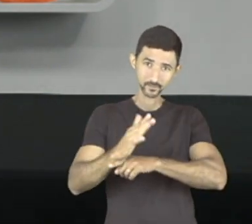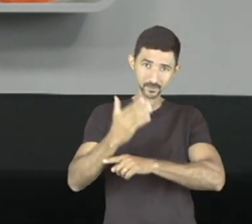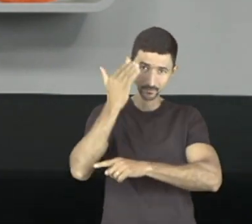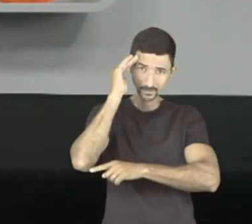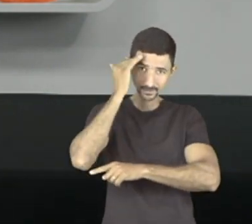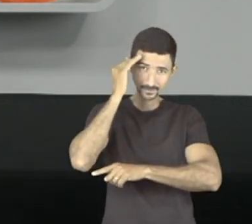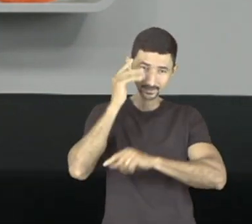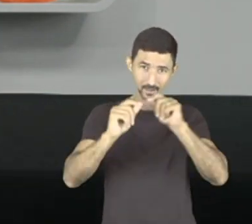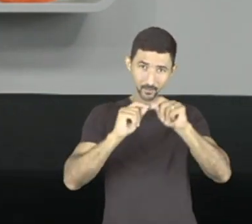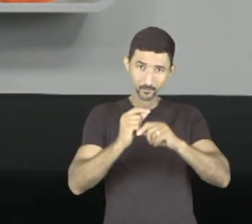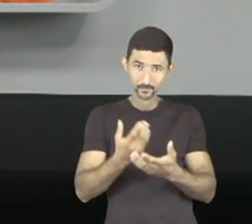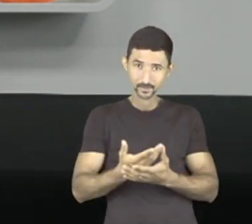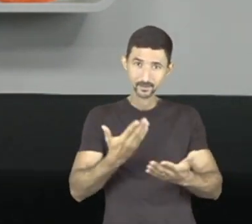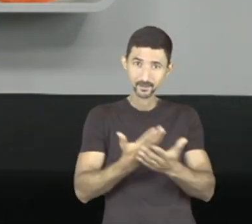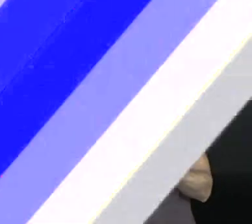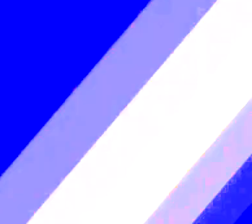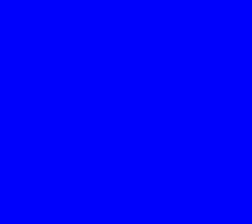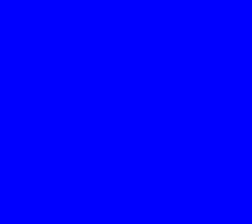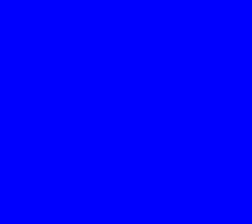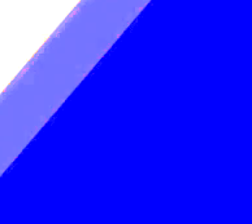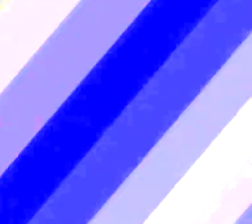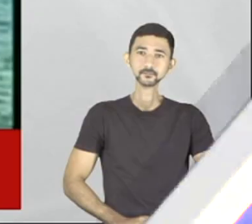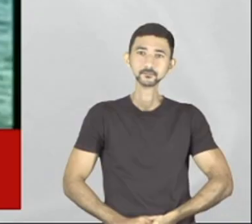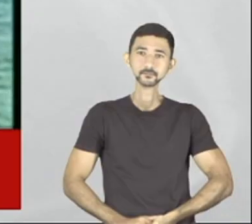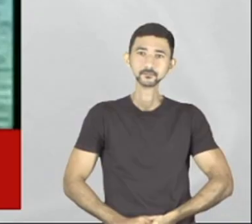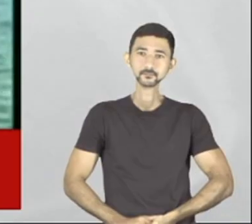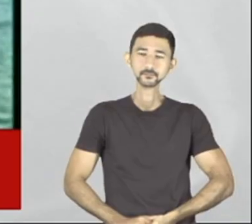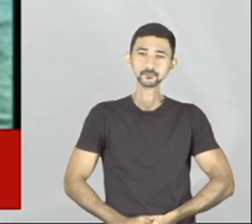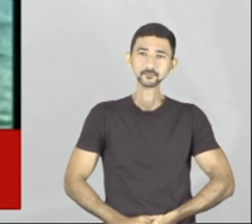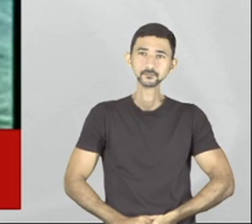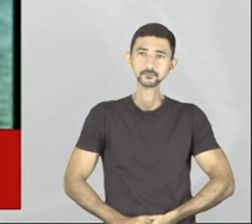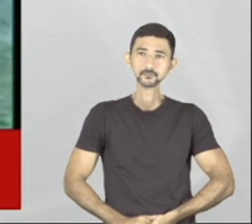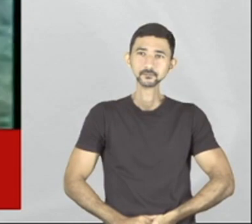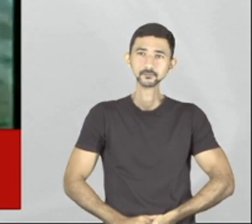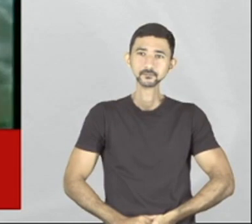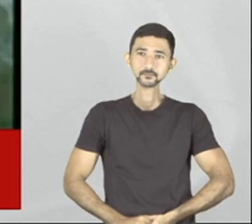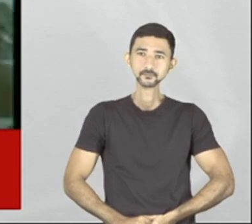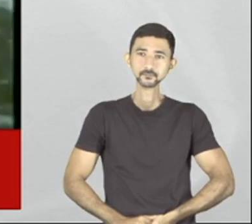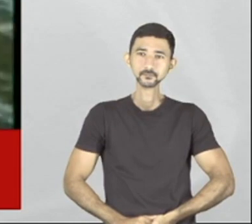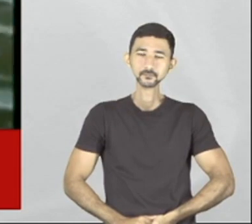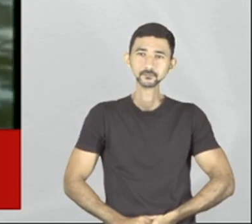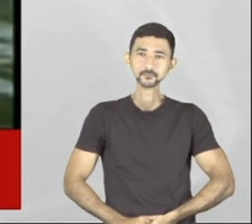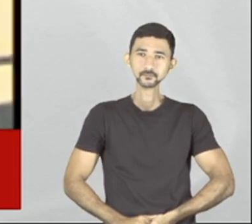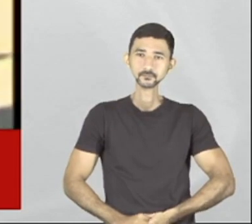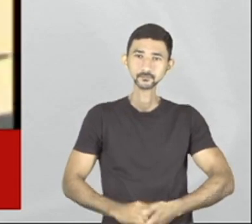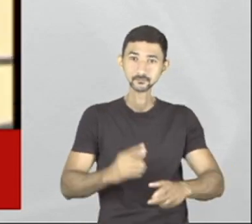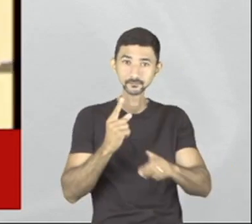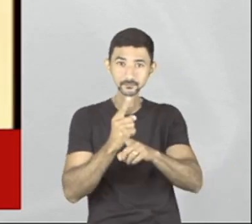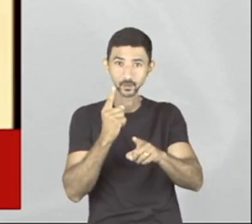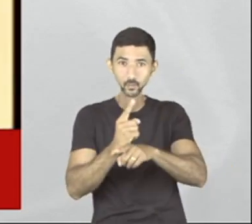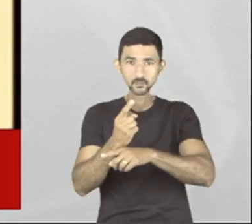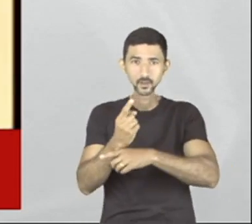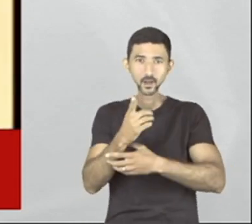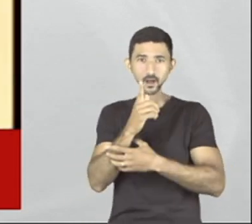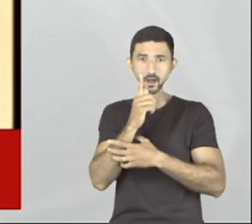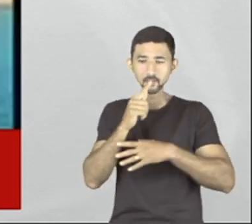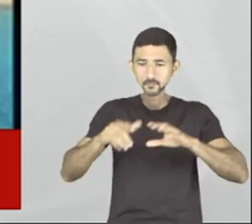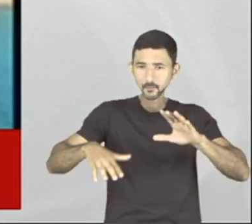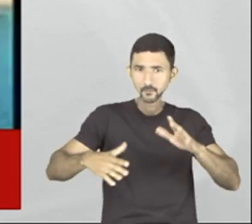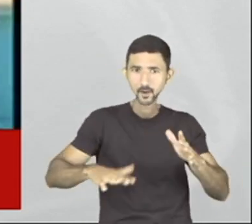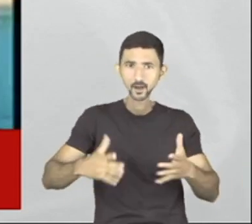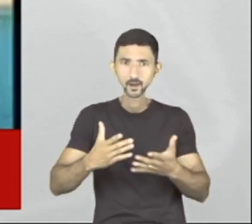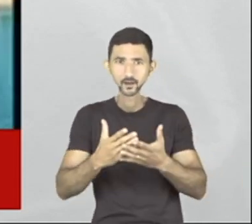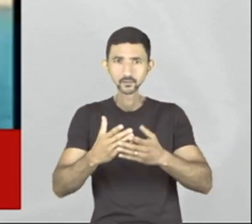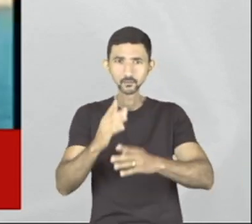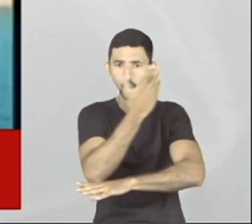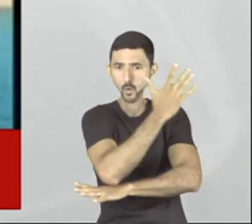descobrir como a nossa aula será hoje. Você sabe onde pode encontrar uma praia no meio da floresta?